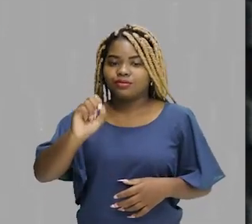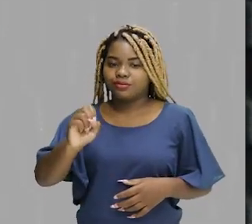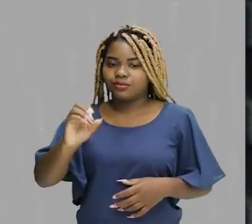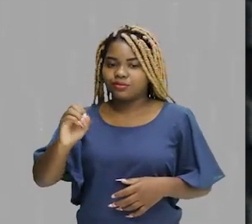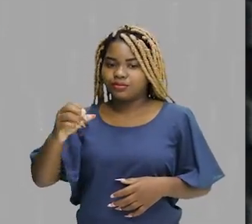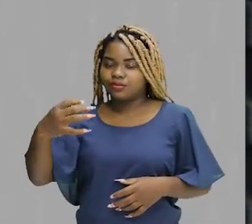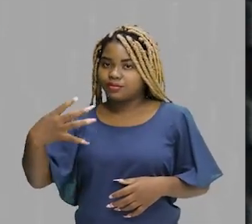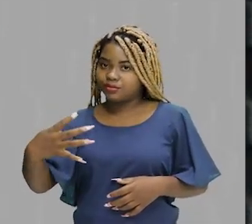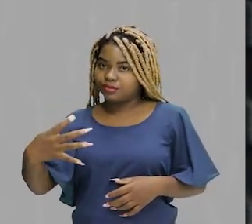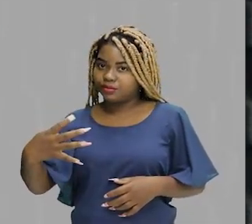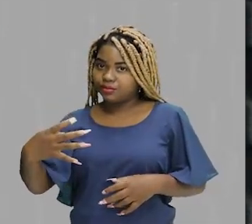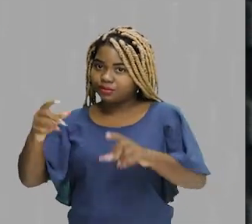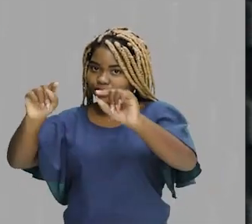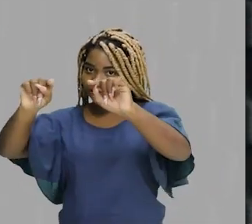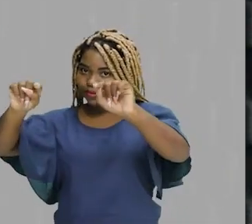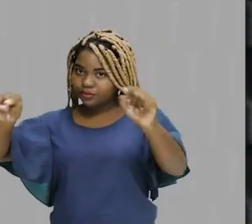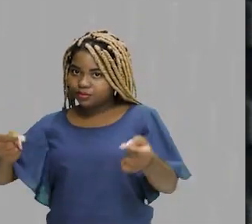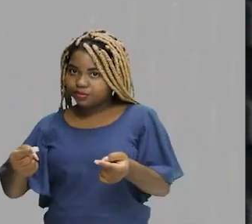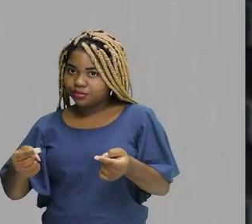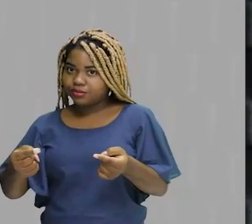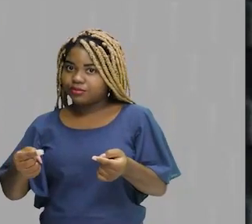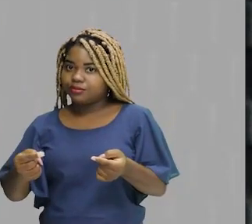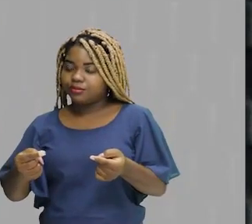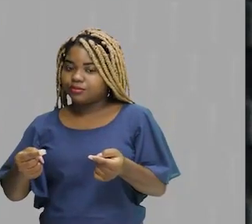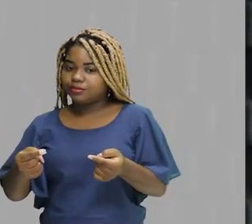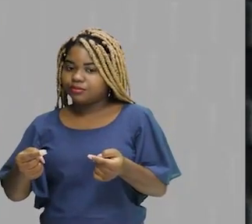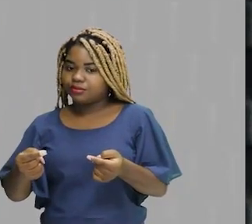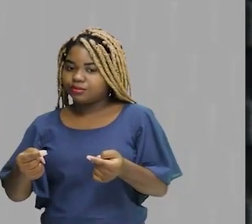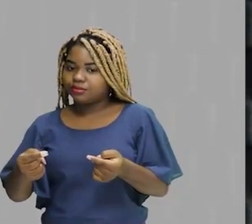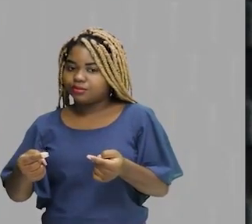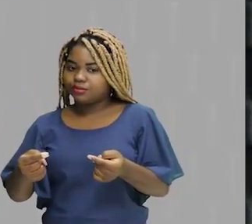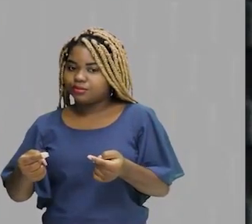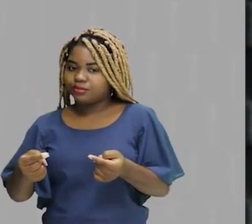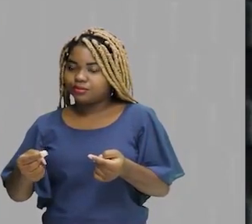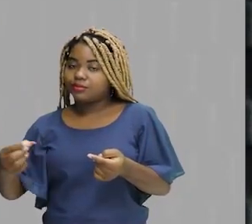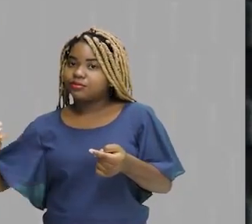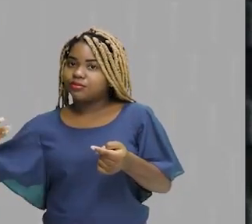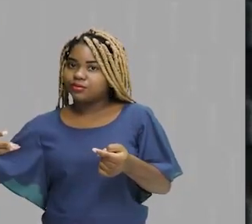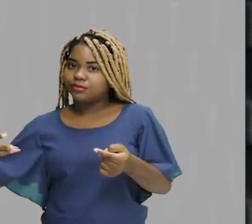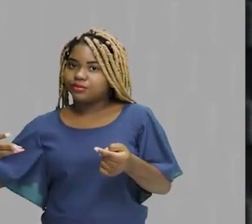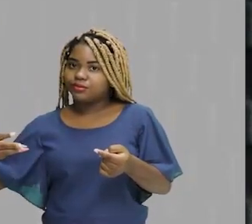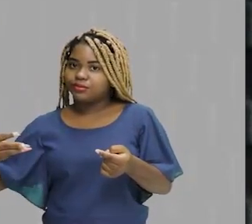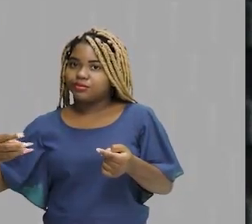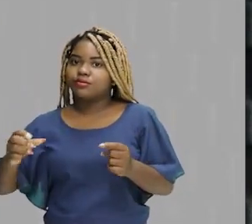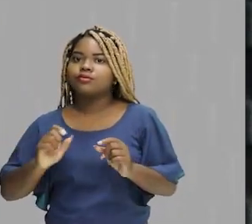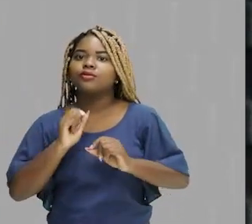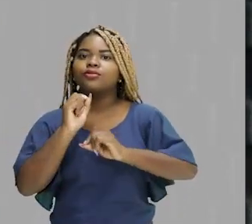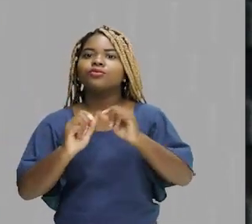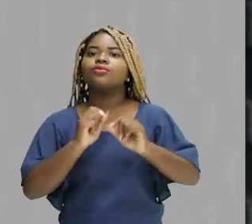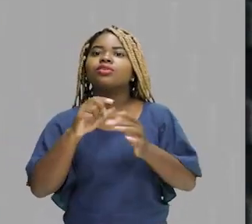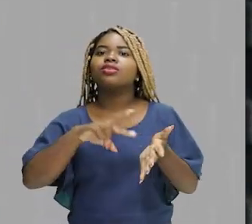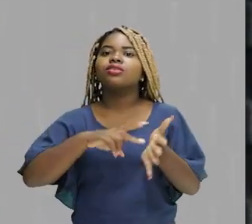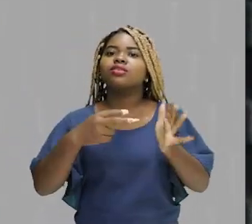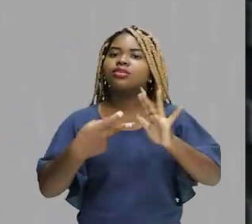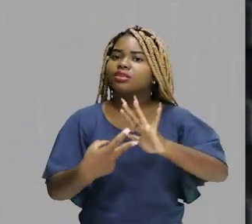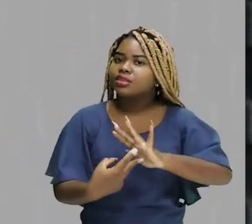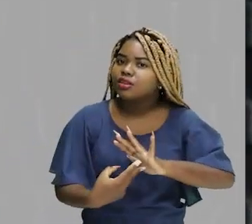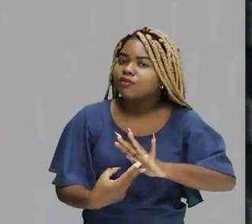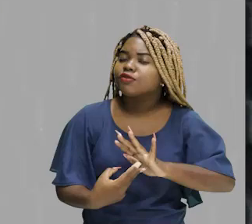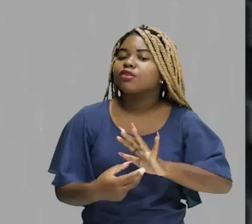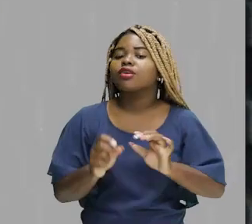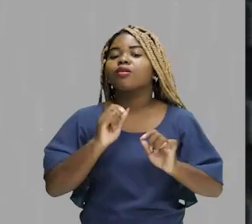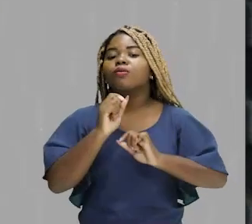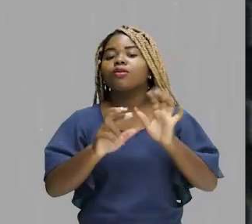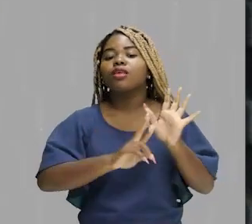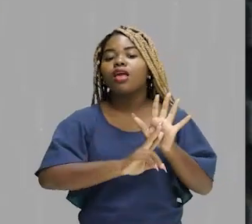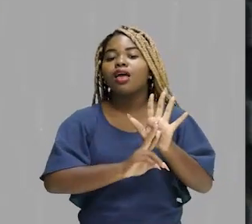SO4 entre parênteses. Então, SO4 entre parênteses, 3. O que significa, o que